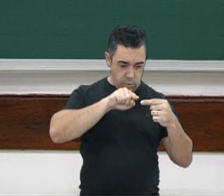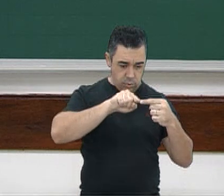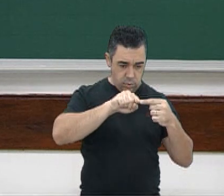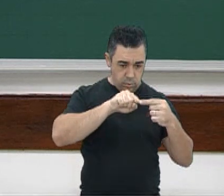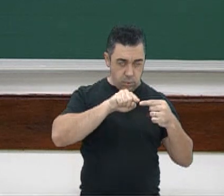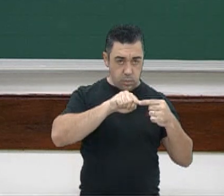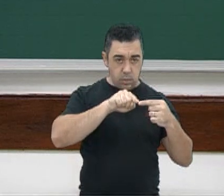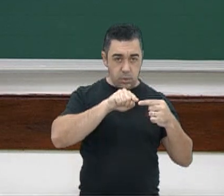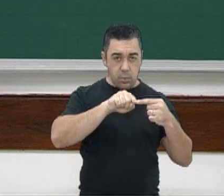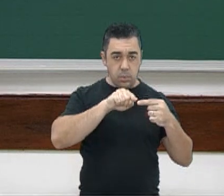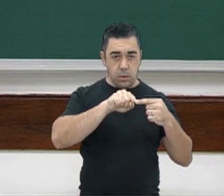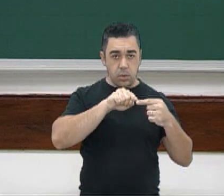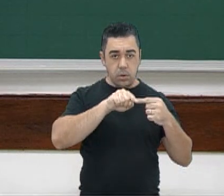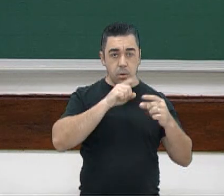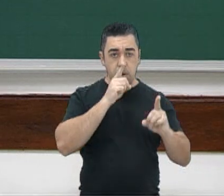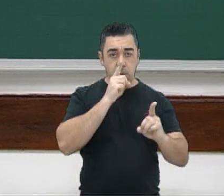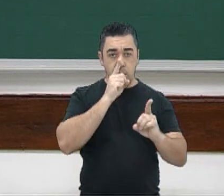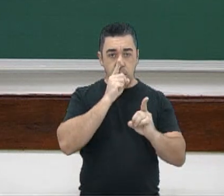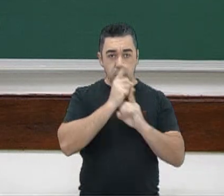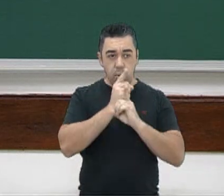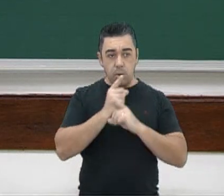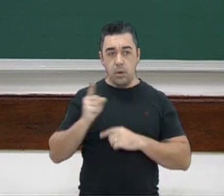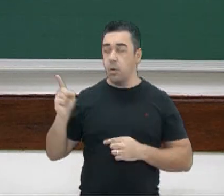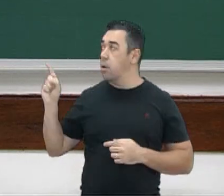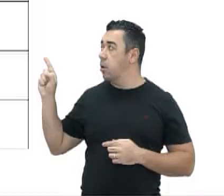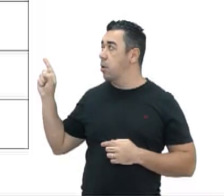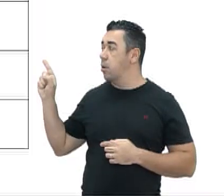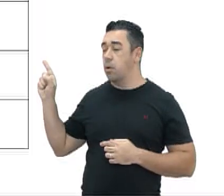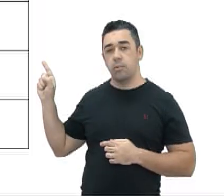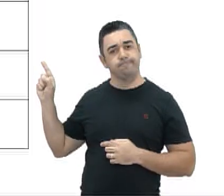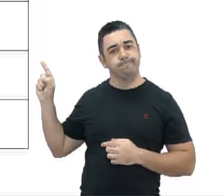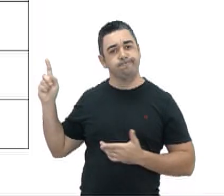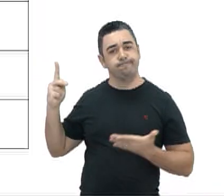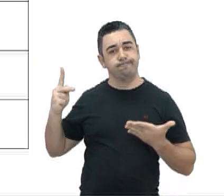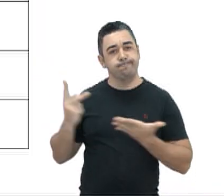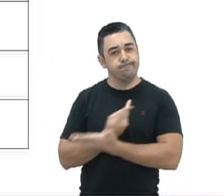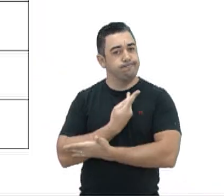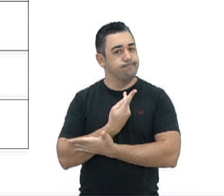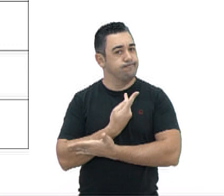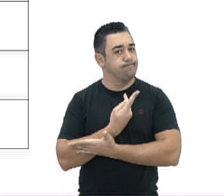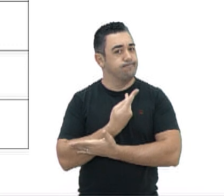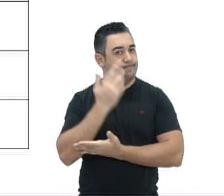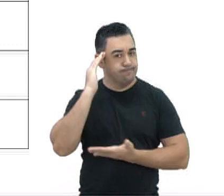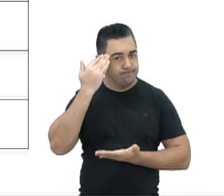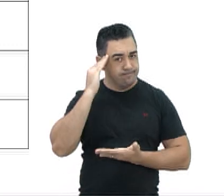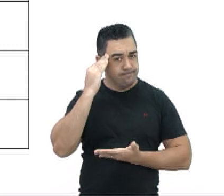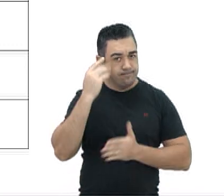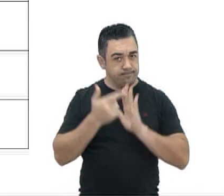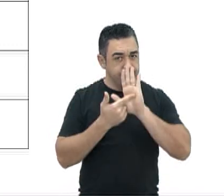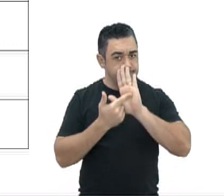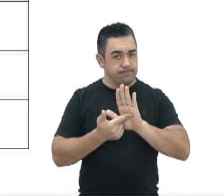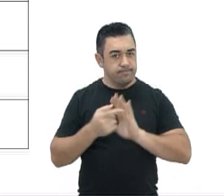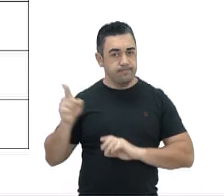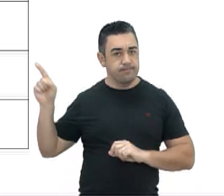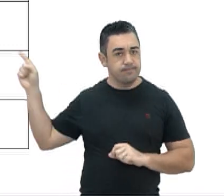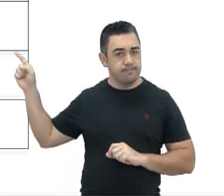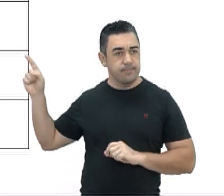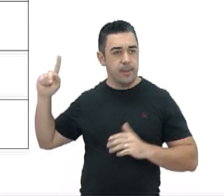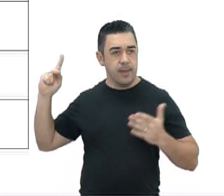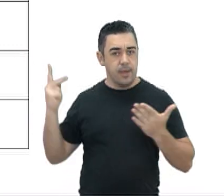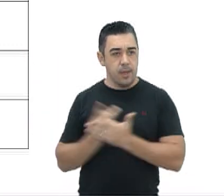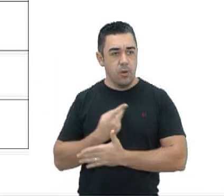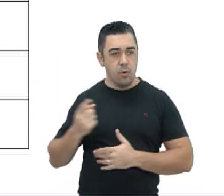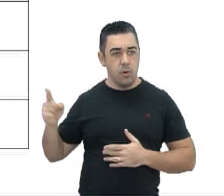linha horizontal com a linha vertical. Conforme você pode ver, ela acaba de aparecer na sua tela com um X.